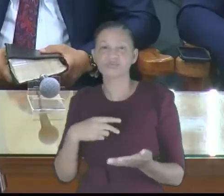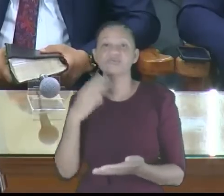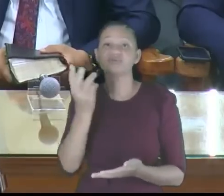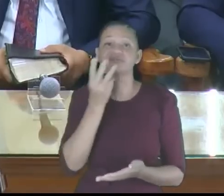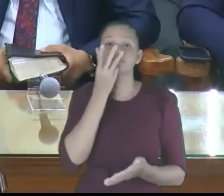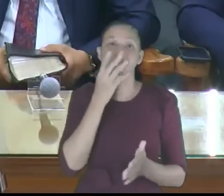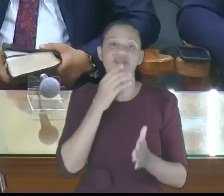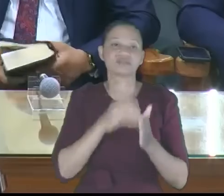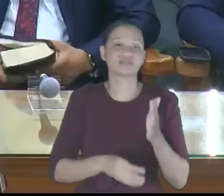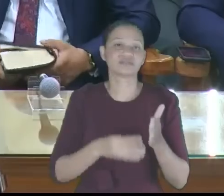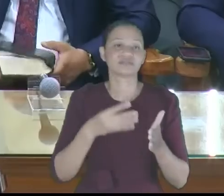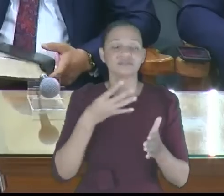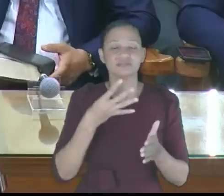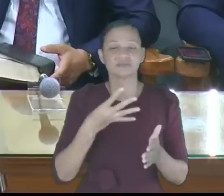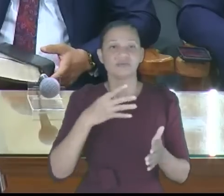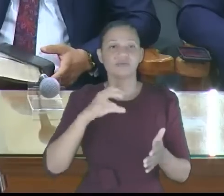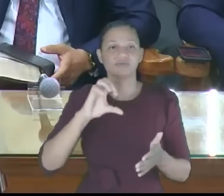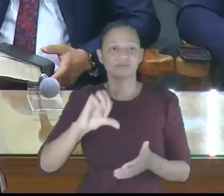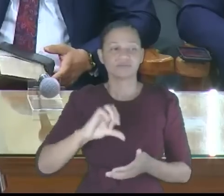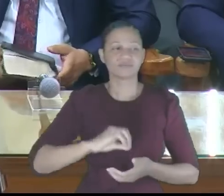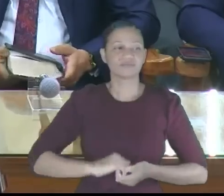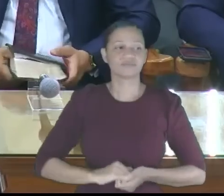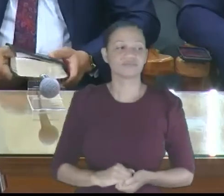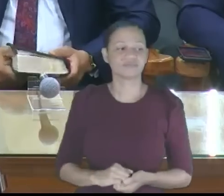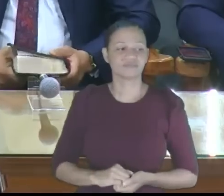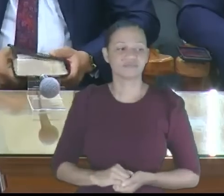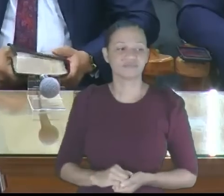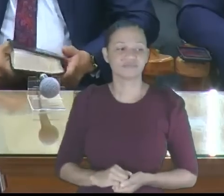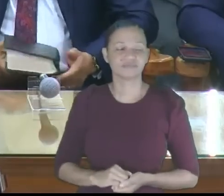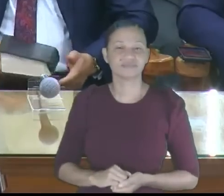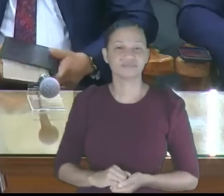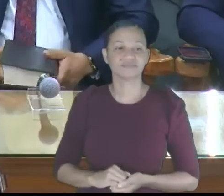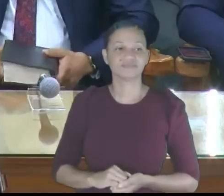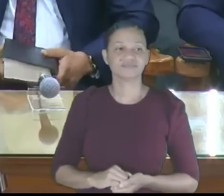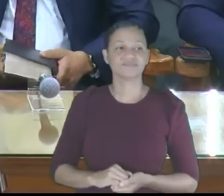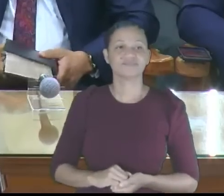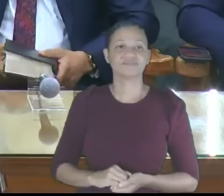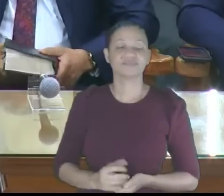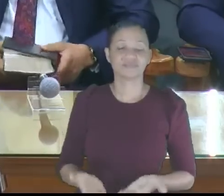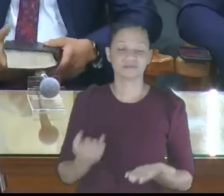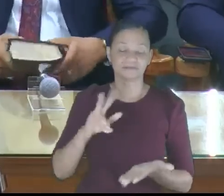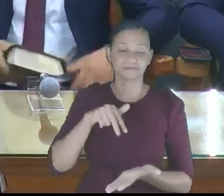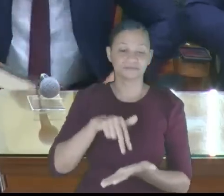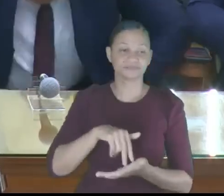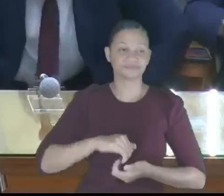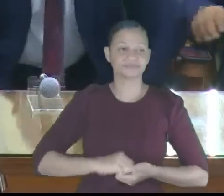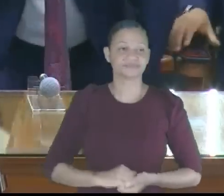49. Isaías 49 não está no script. Vamos nos colocar de pé.